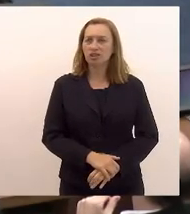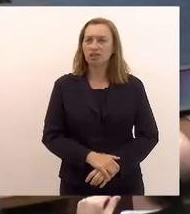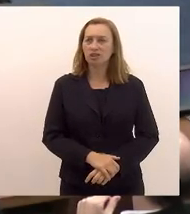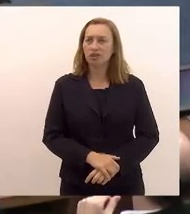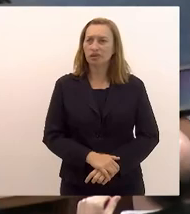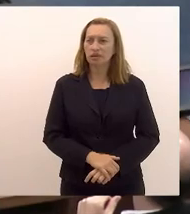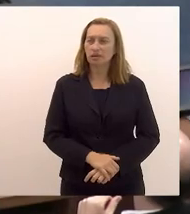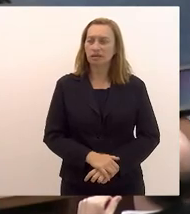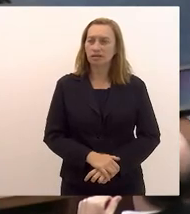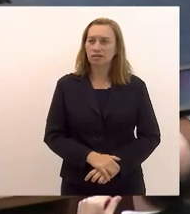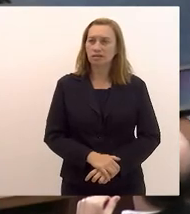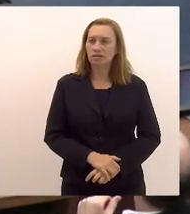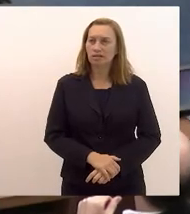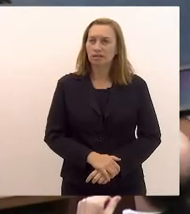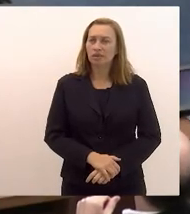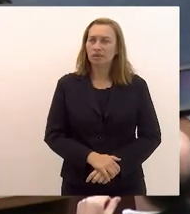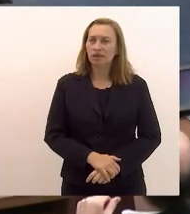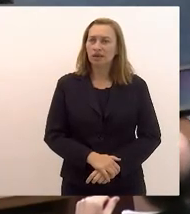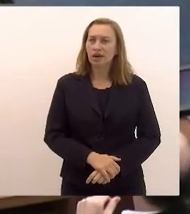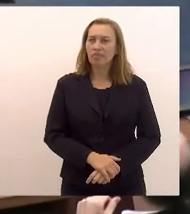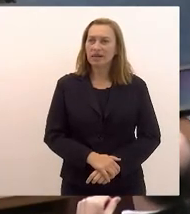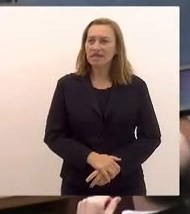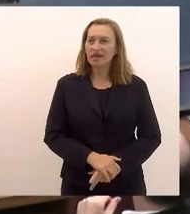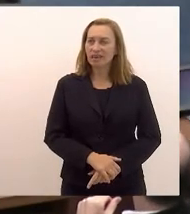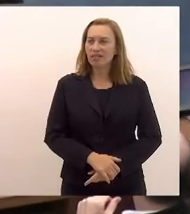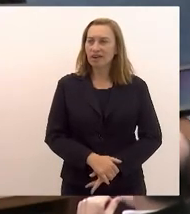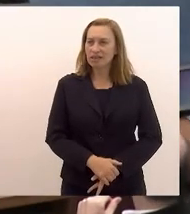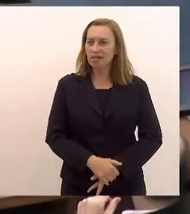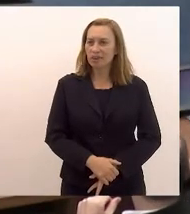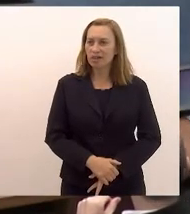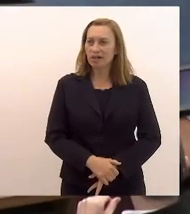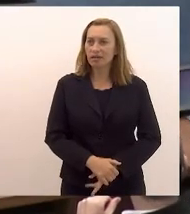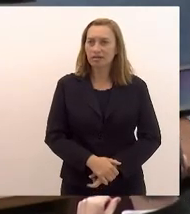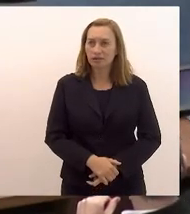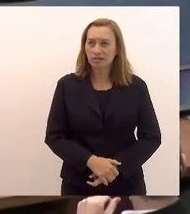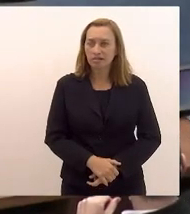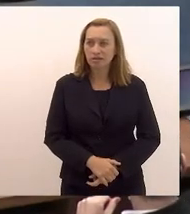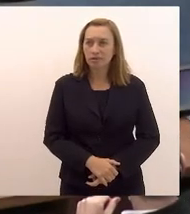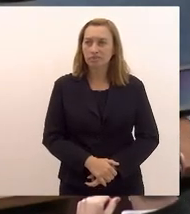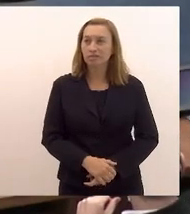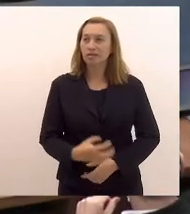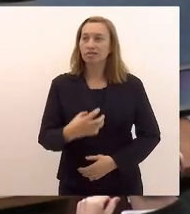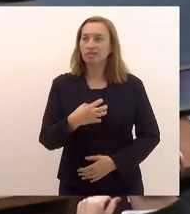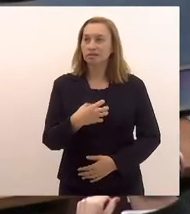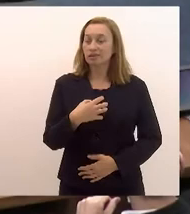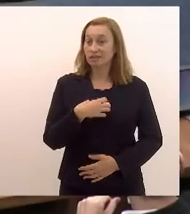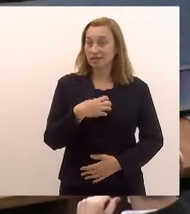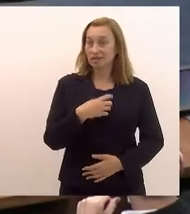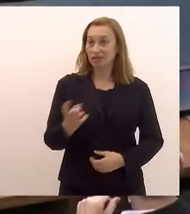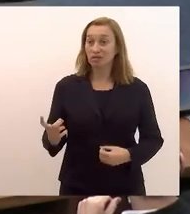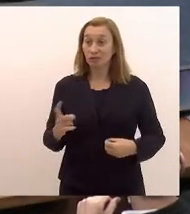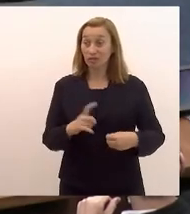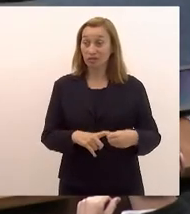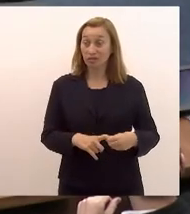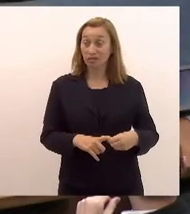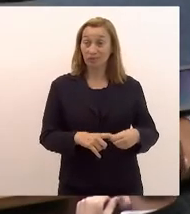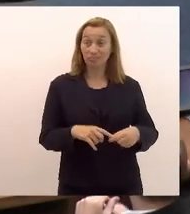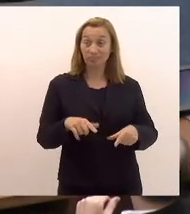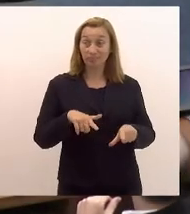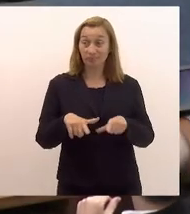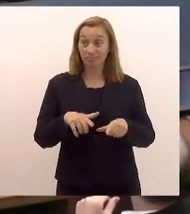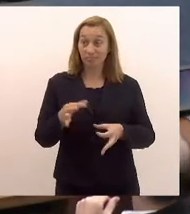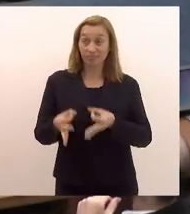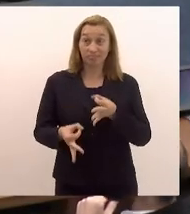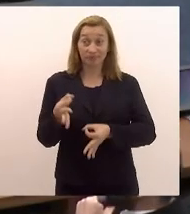Oi boa tarde já Presidente primeira vez que ocupo esta Tribuna confessa me sentindo retornando a minha carreira no tribunal do